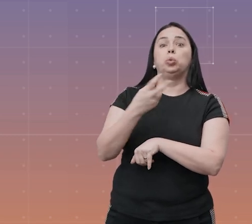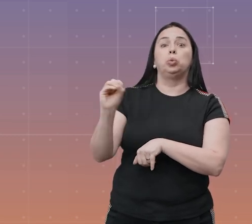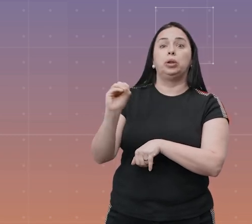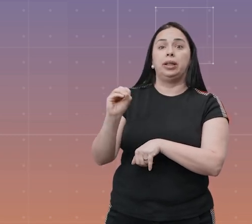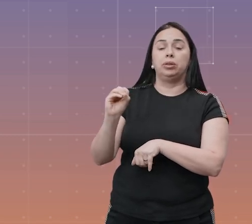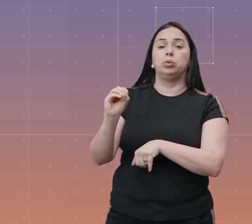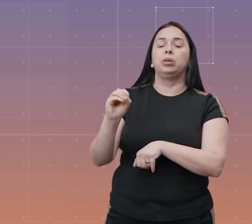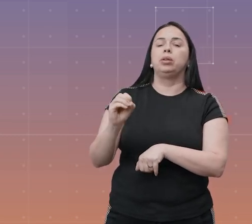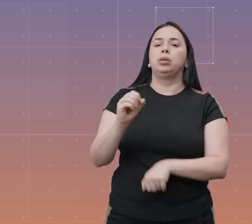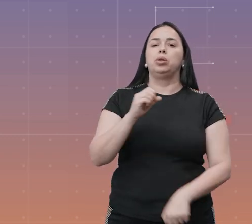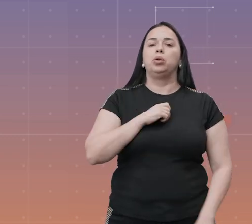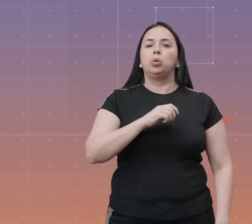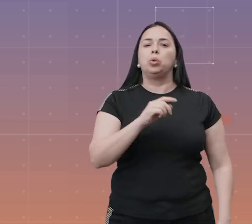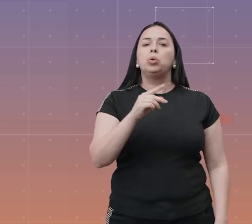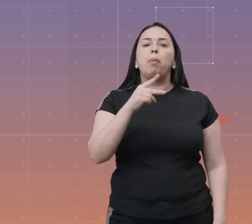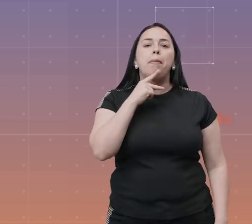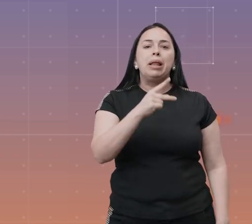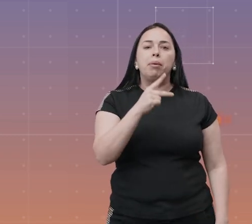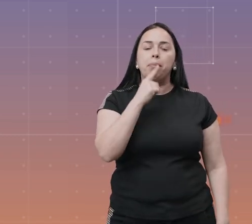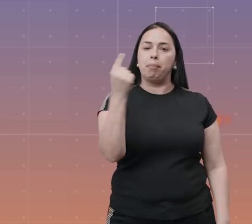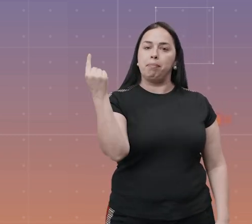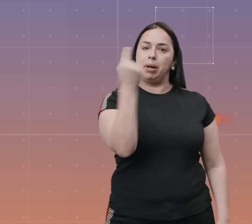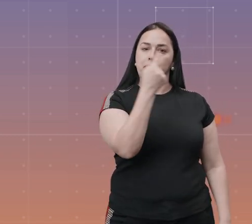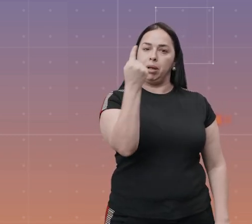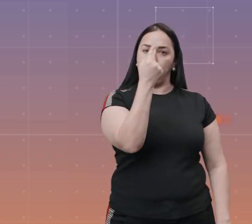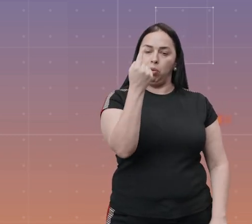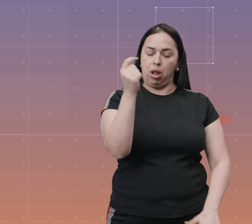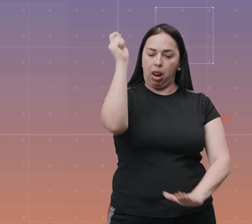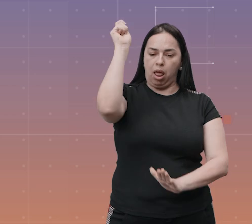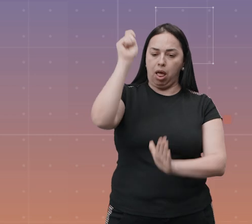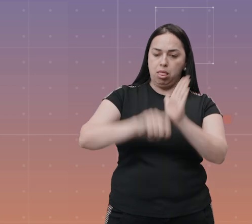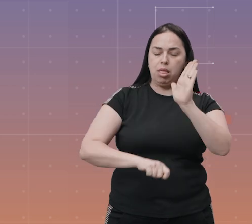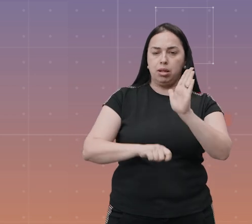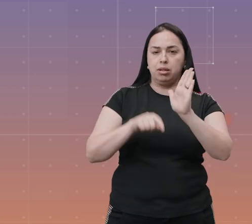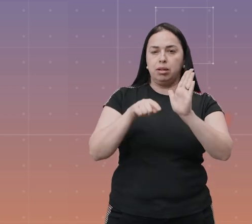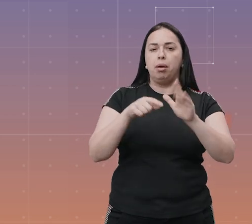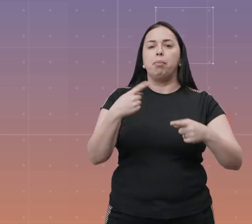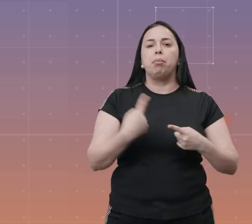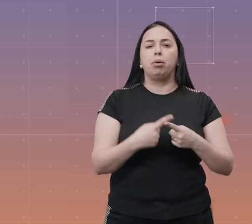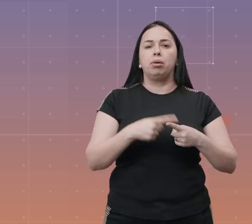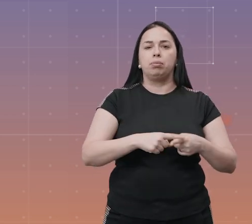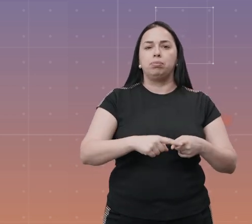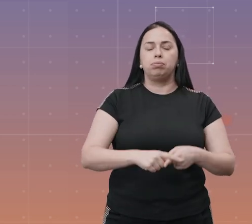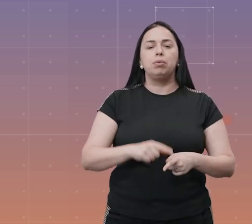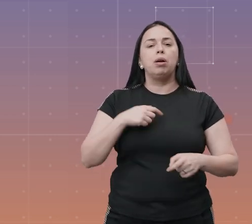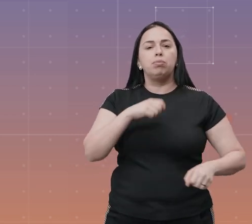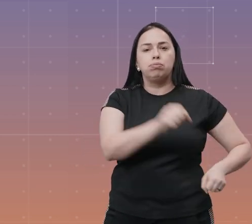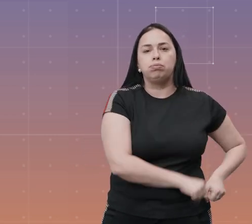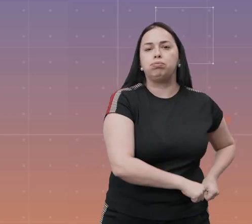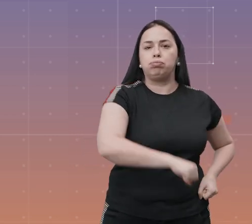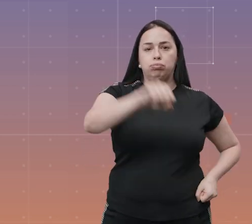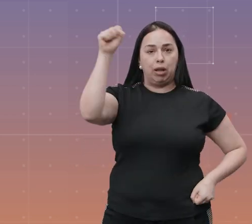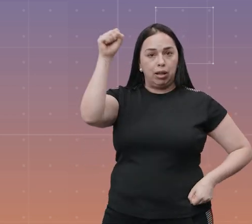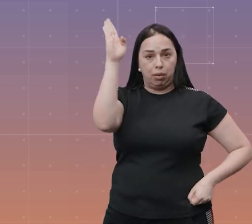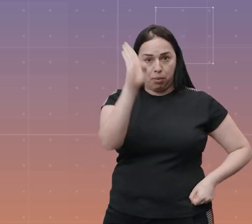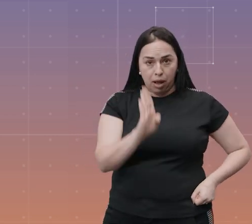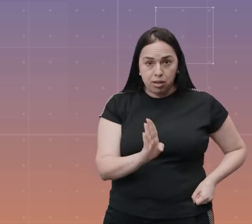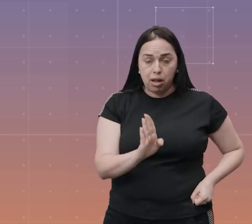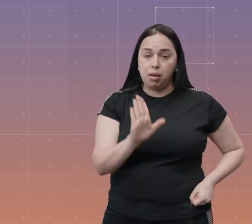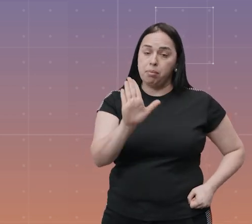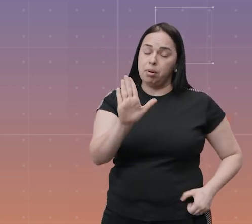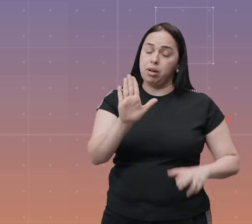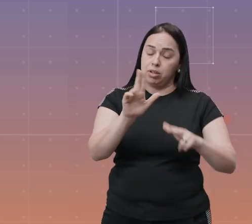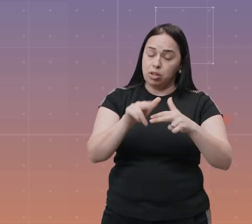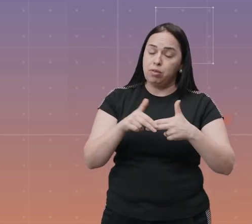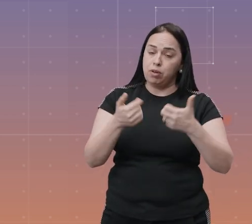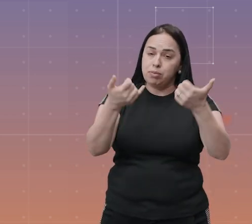foi promulgada por Dom Pedro I em 1824, após a independência do Brasil. Nessa